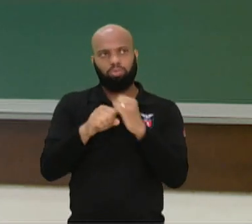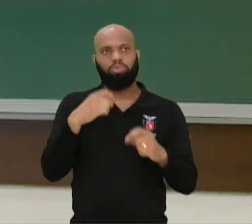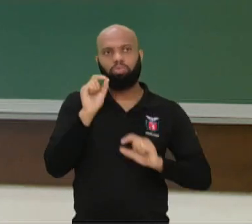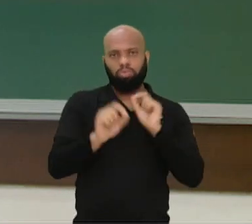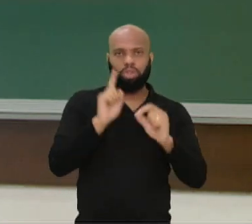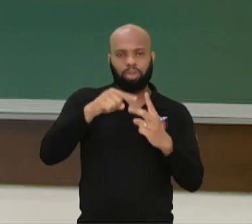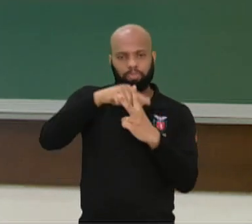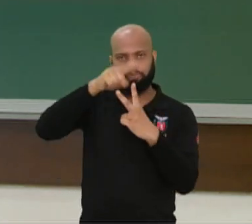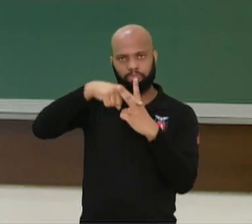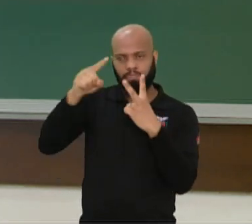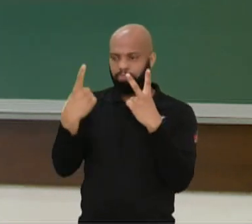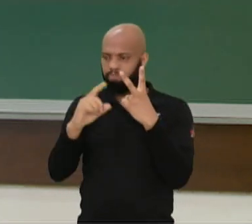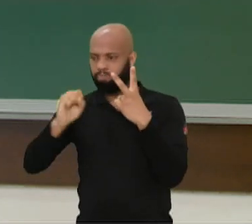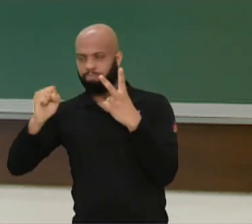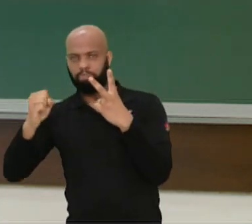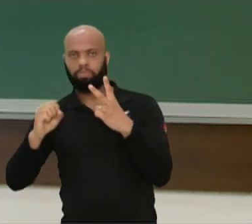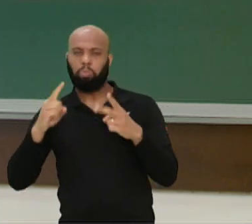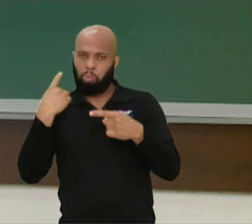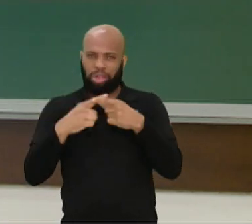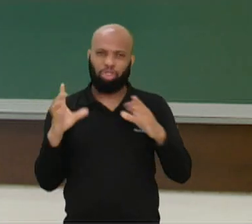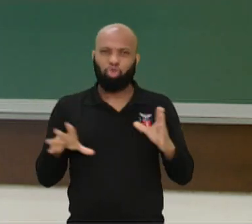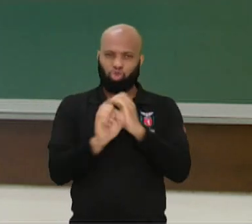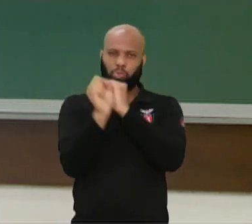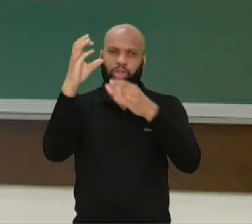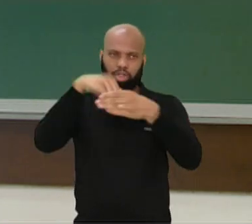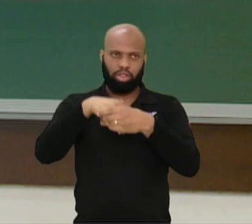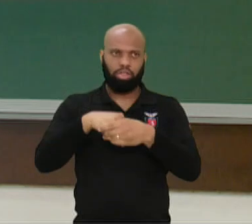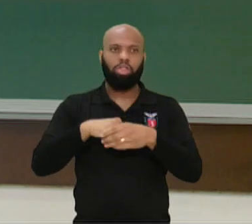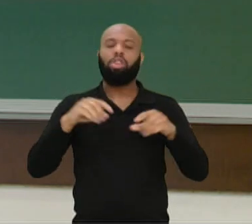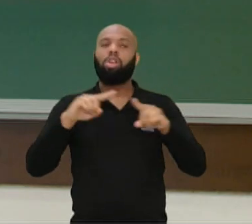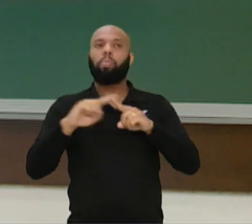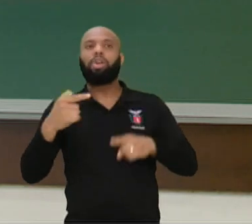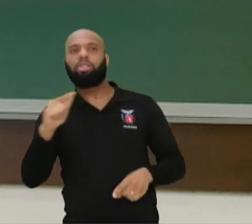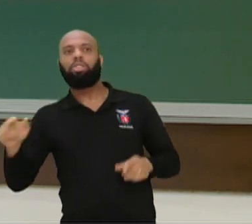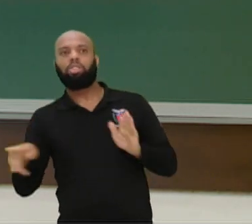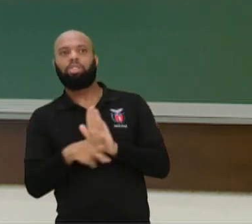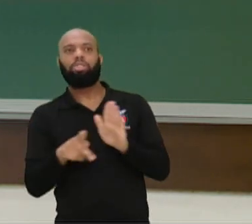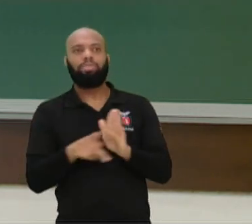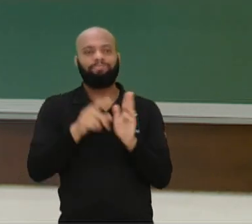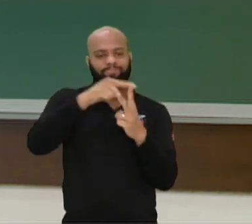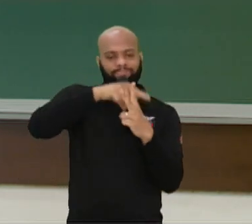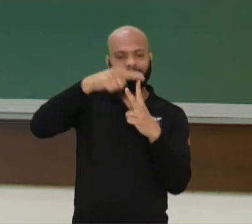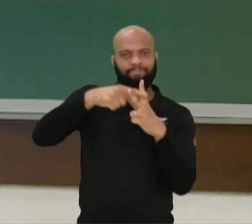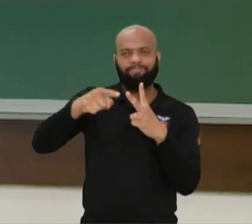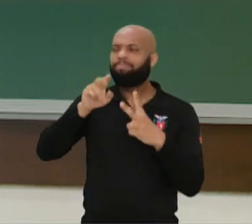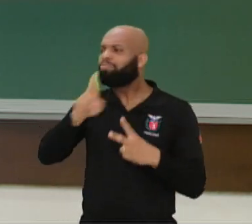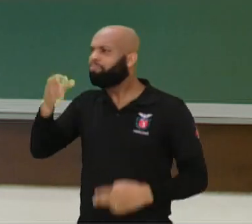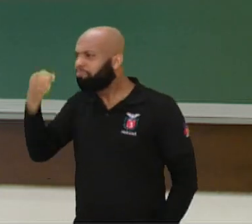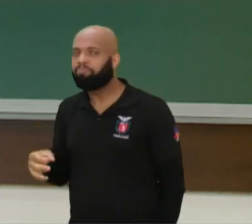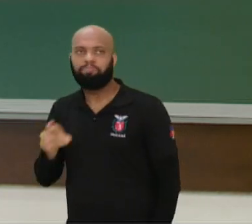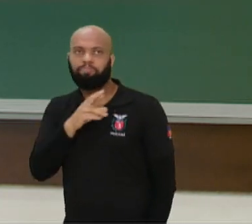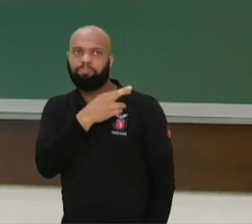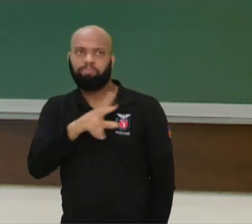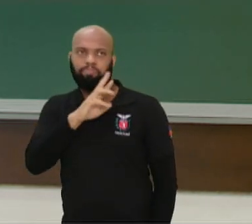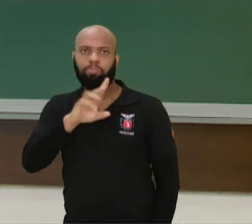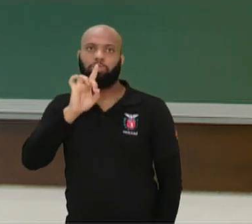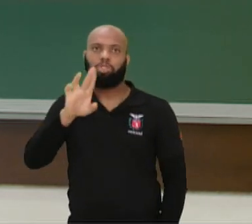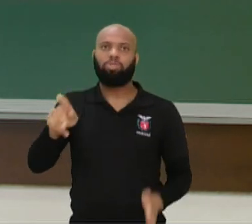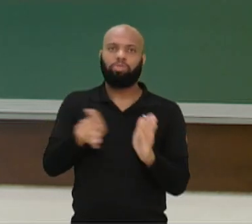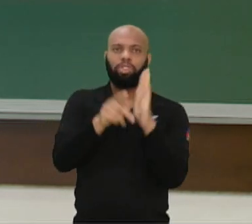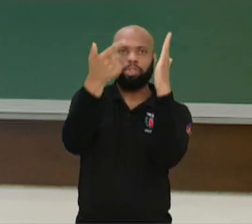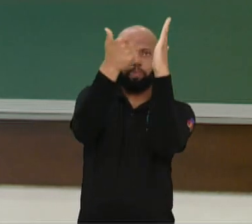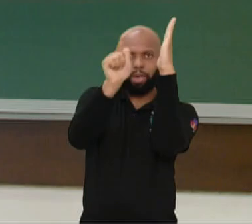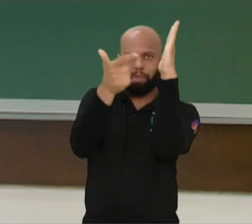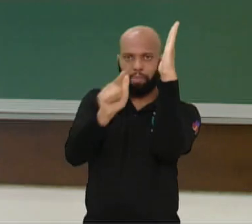de 18. Ah, ok, professor, é raiz quadrada de 18, mas não temos raiz quadrada exata. Então, nós fatoramos